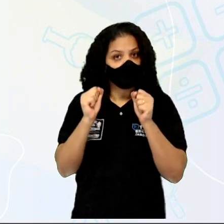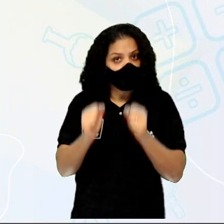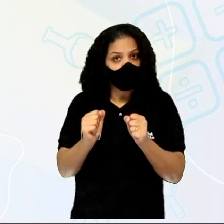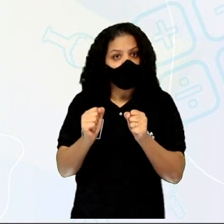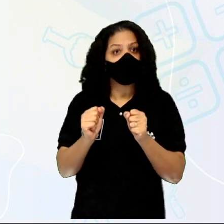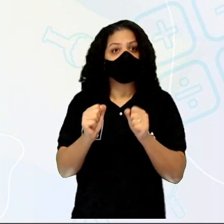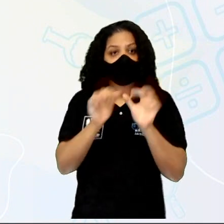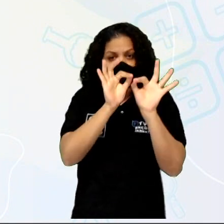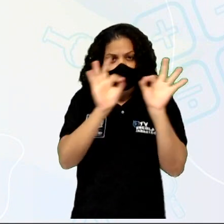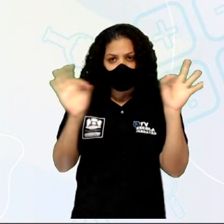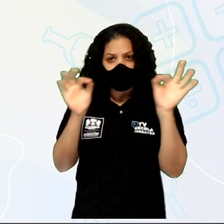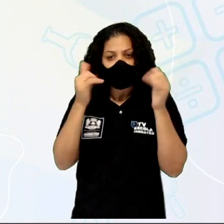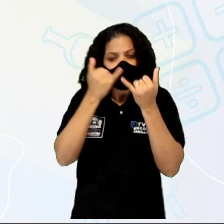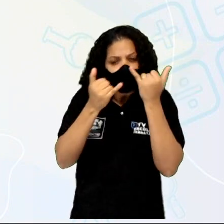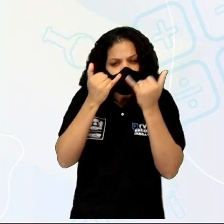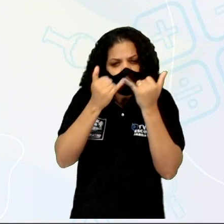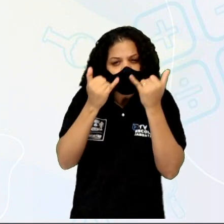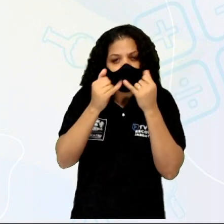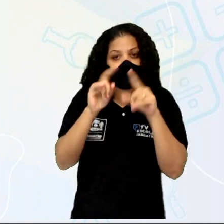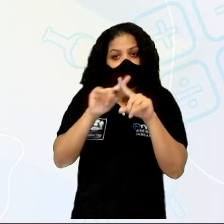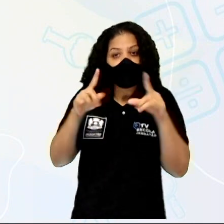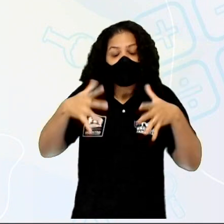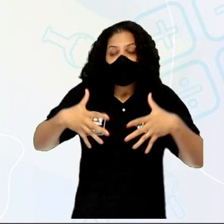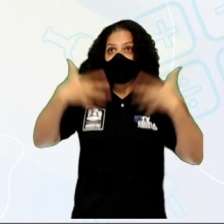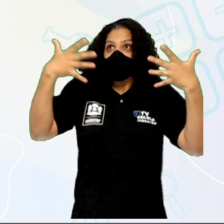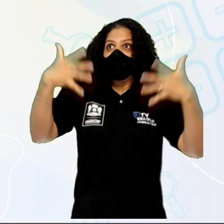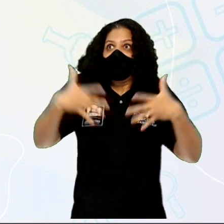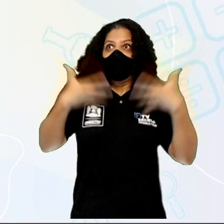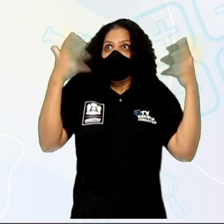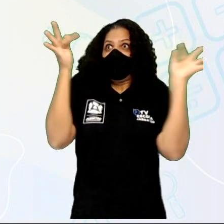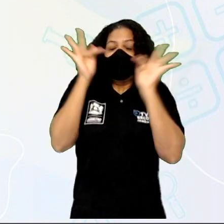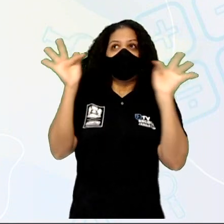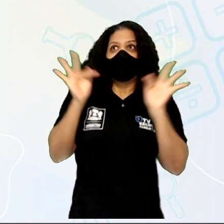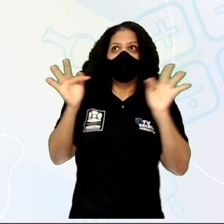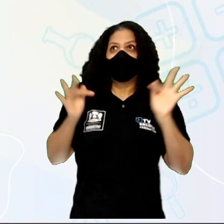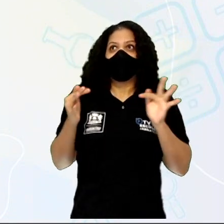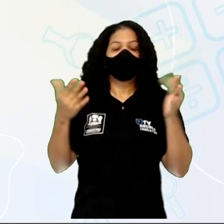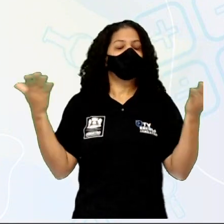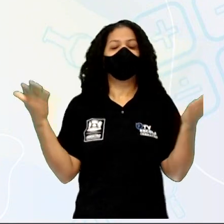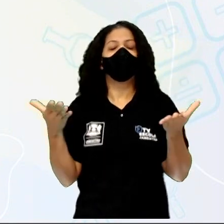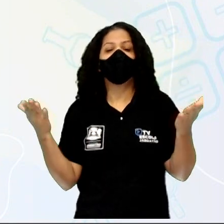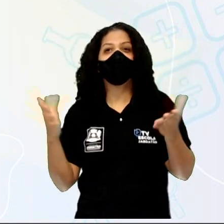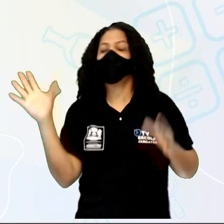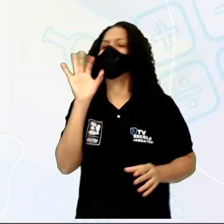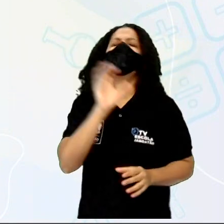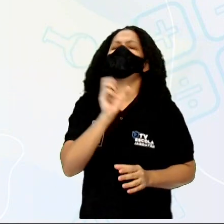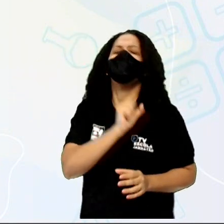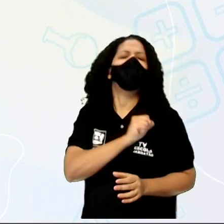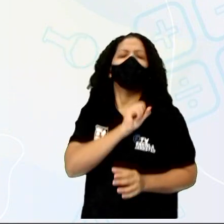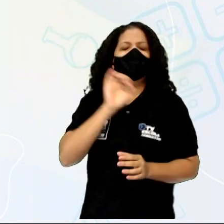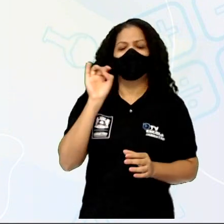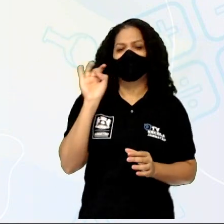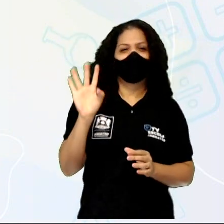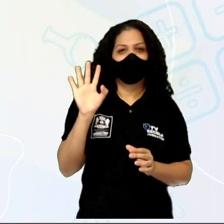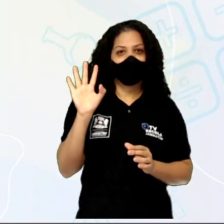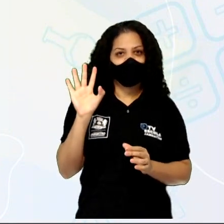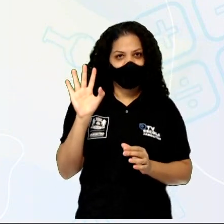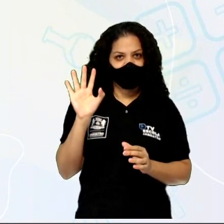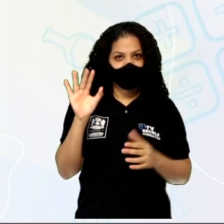né? Expressando um contentamento, uma coisa muito boa. Hoje só nos resta amar. Temos uma